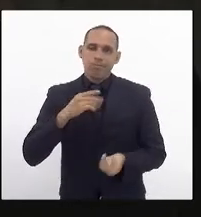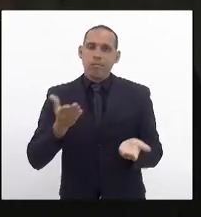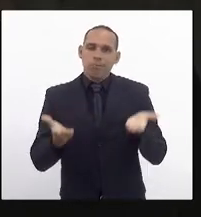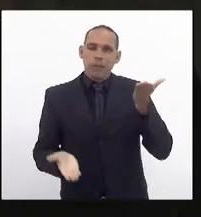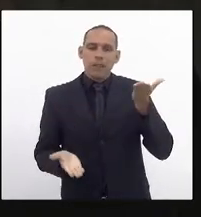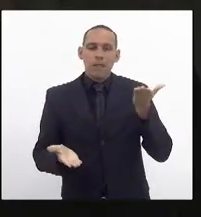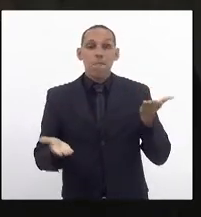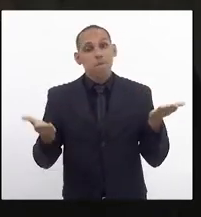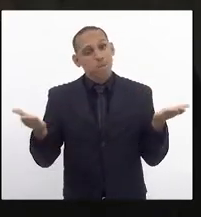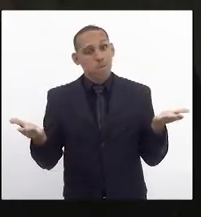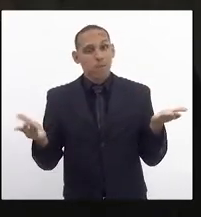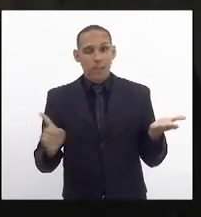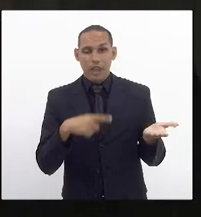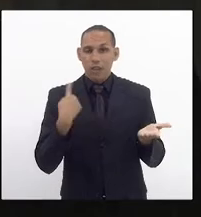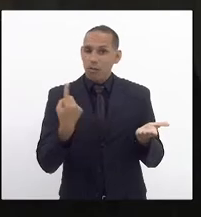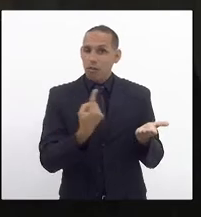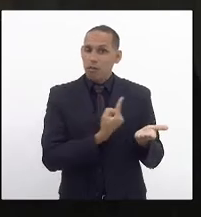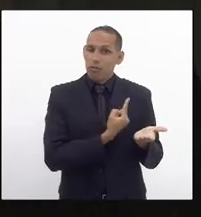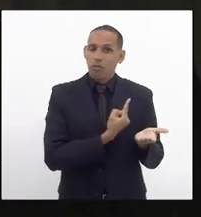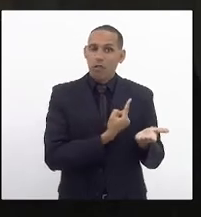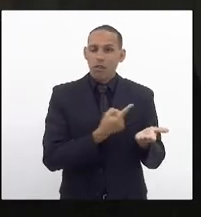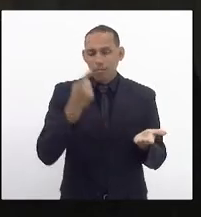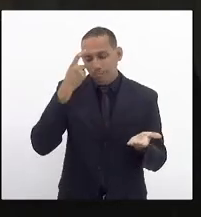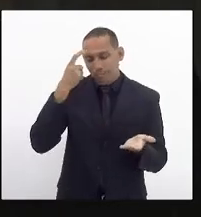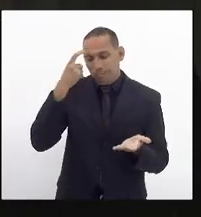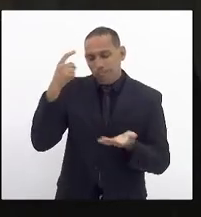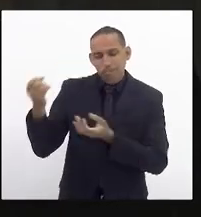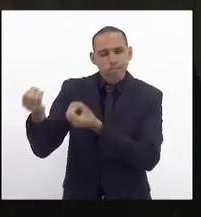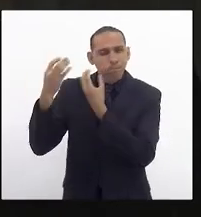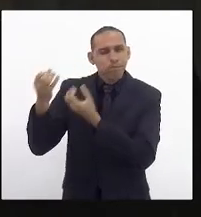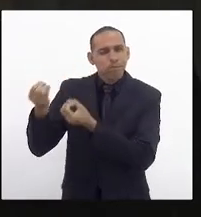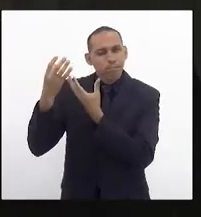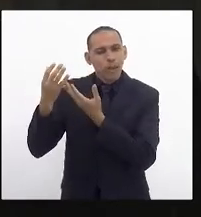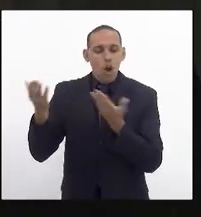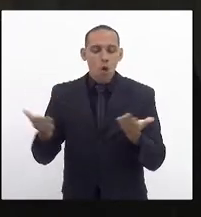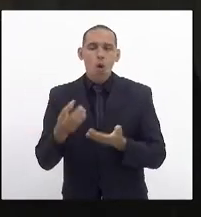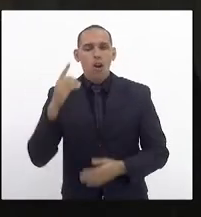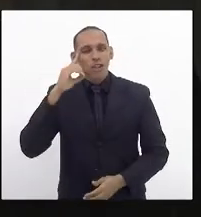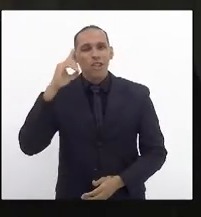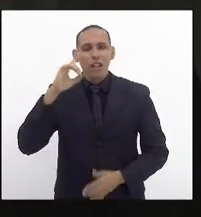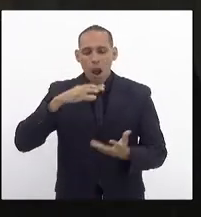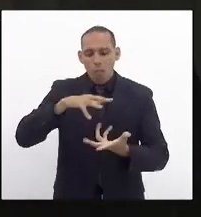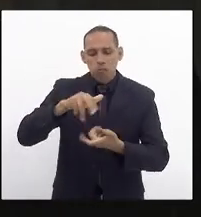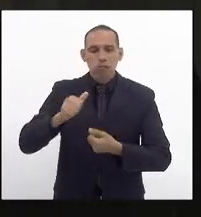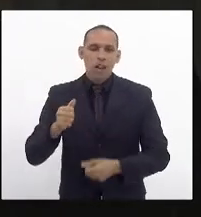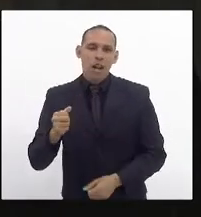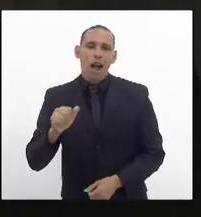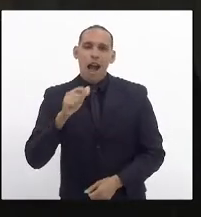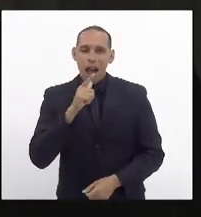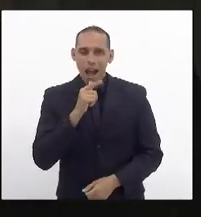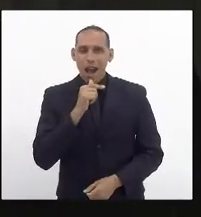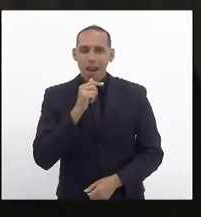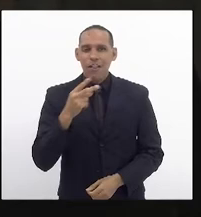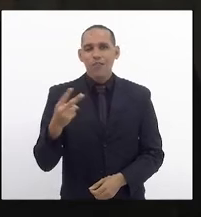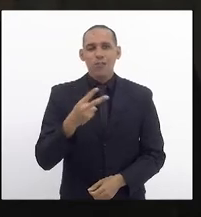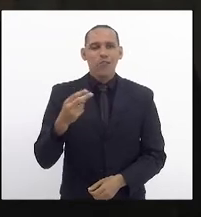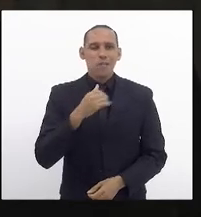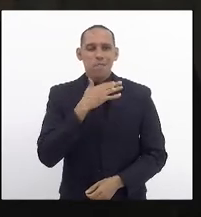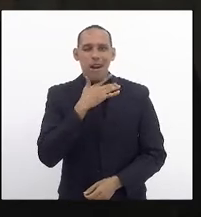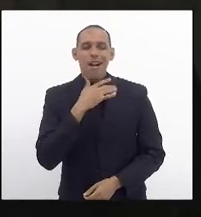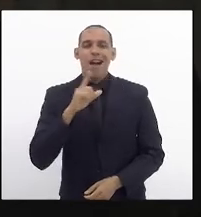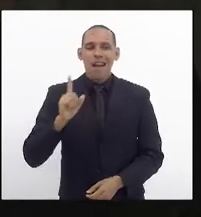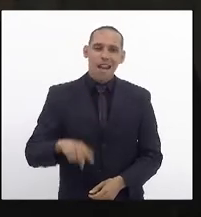E possamos nos concientizar desse Dia Mundial da Água 22 de Março que